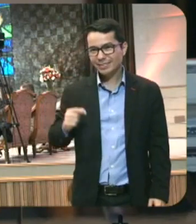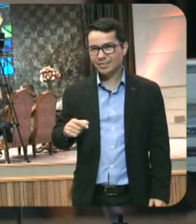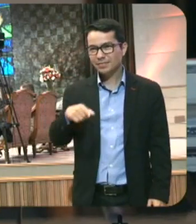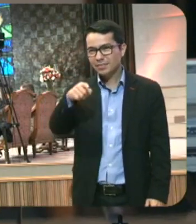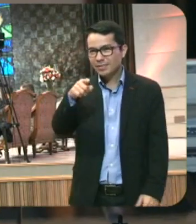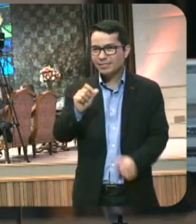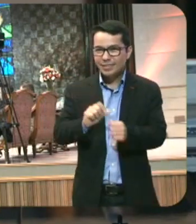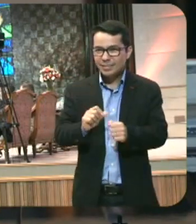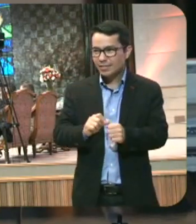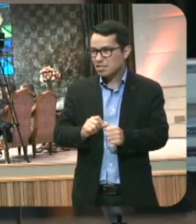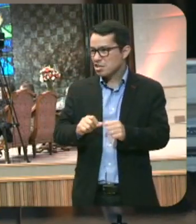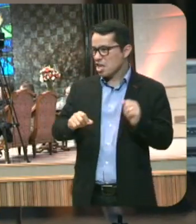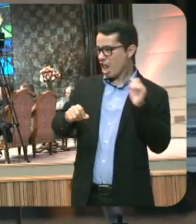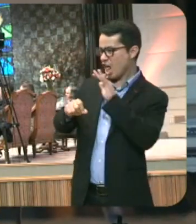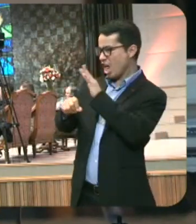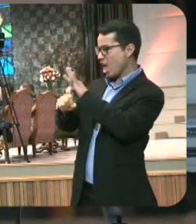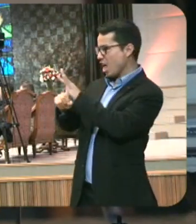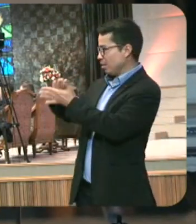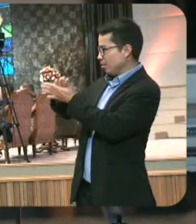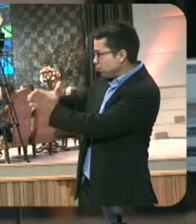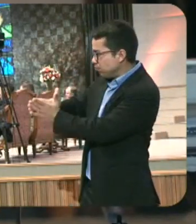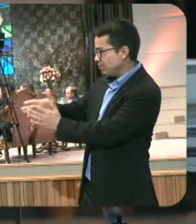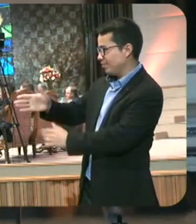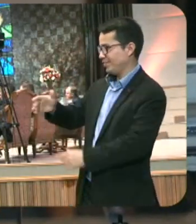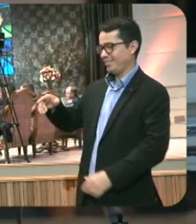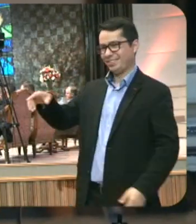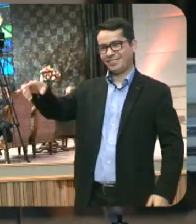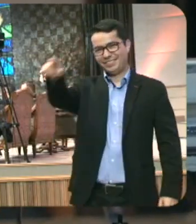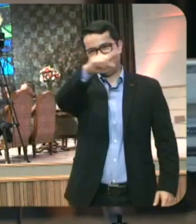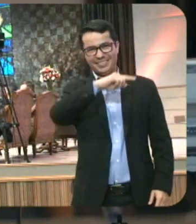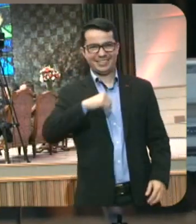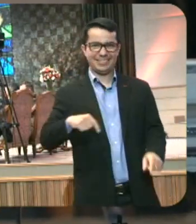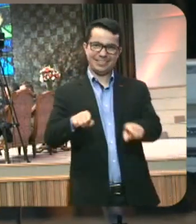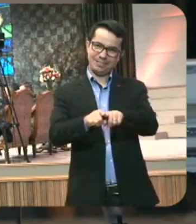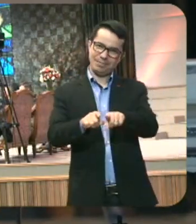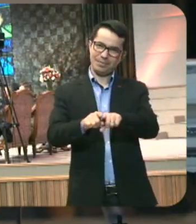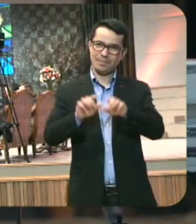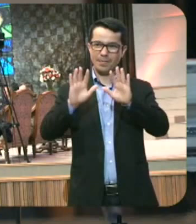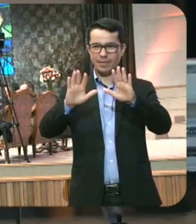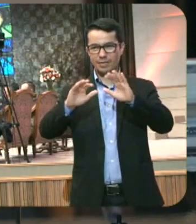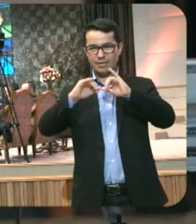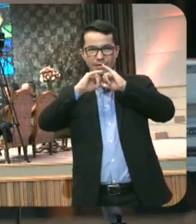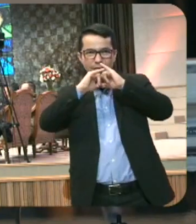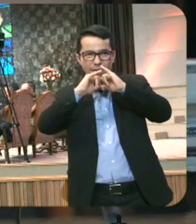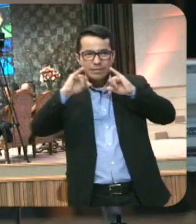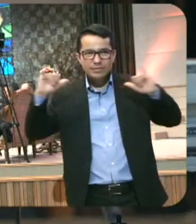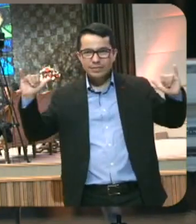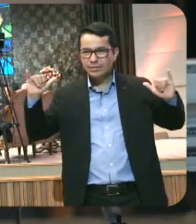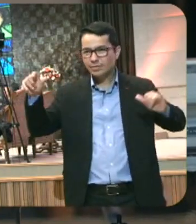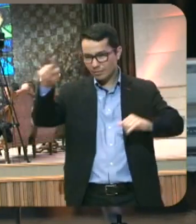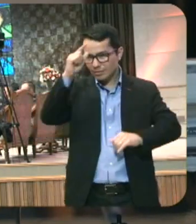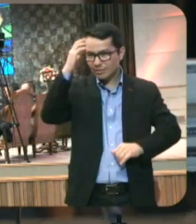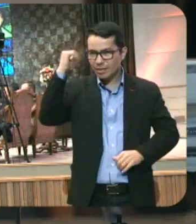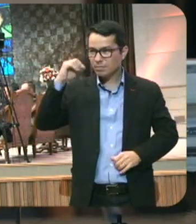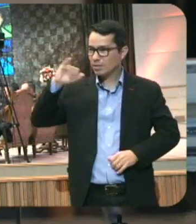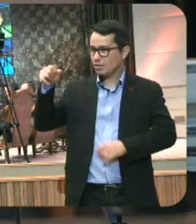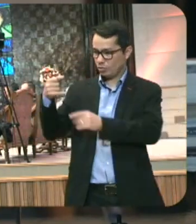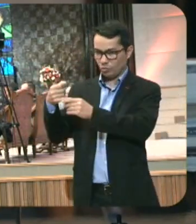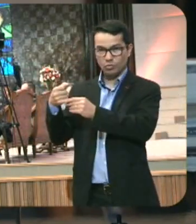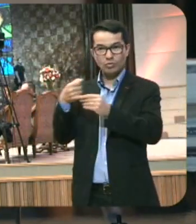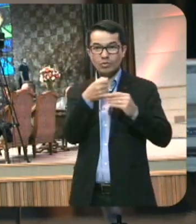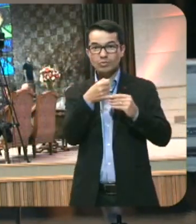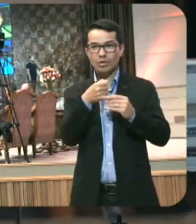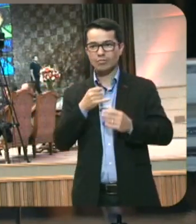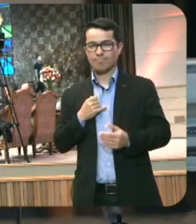Acabava tudo, né? Né? Mas Josué vem e aí aumenta o problema. Ele diz: